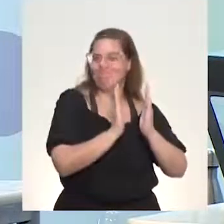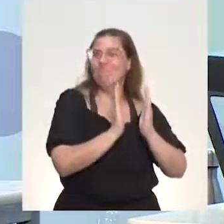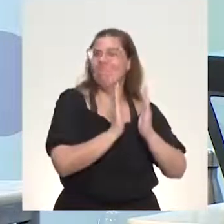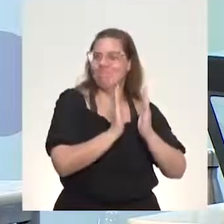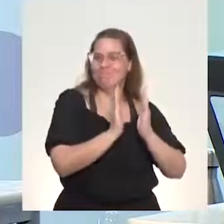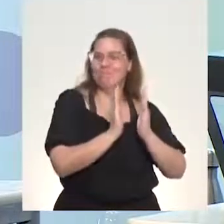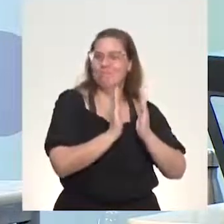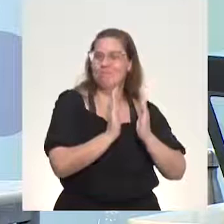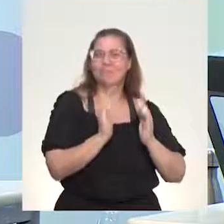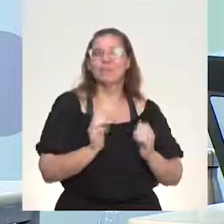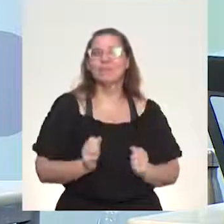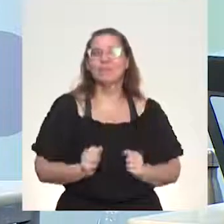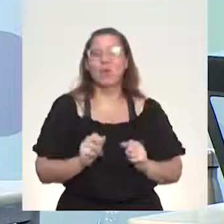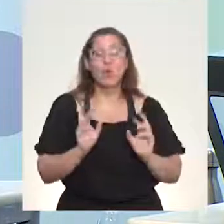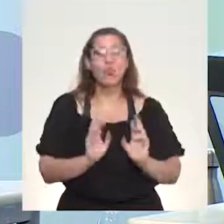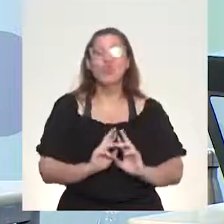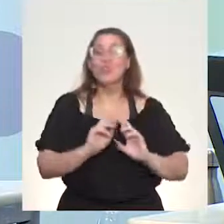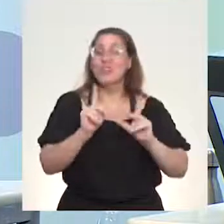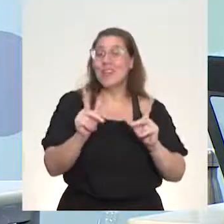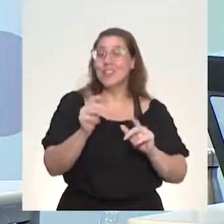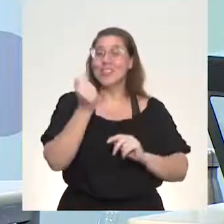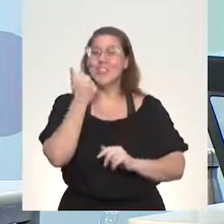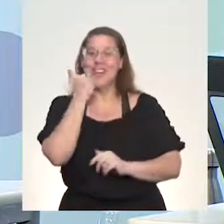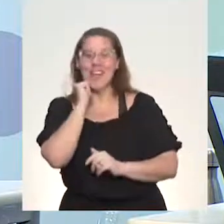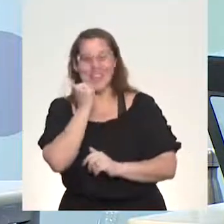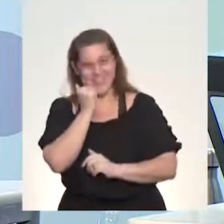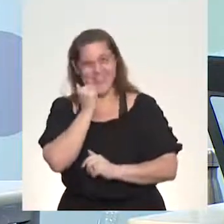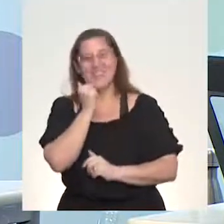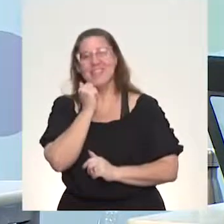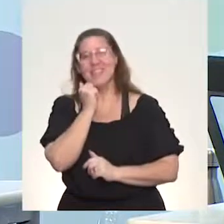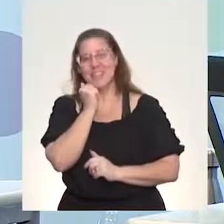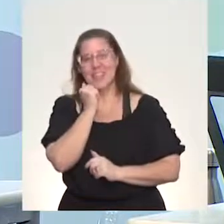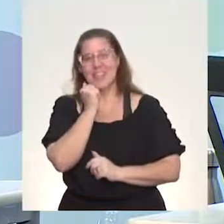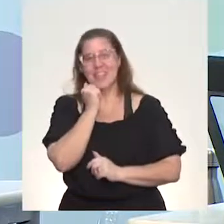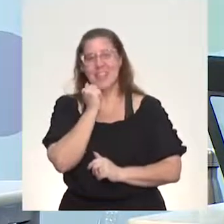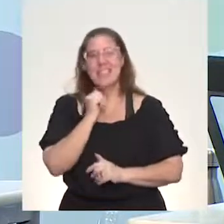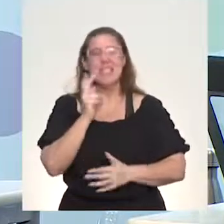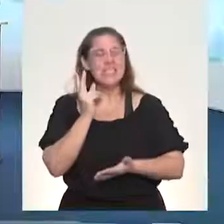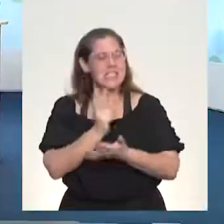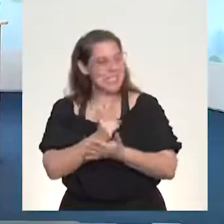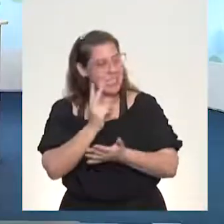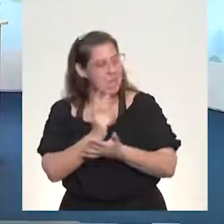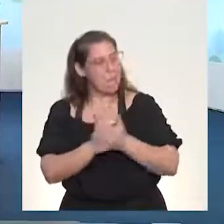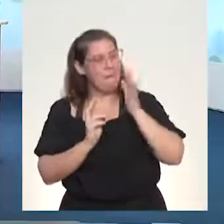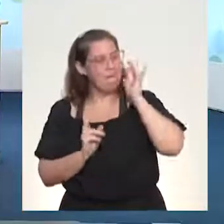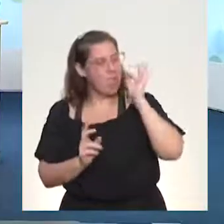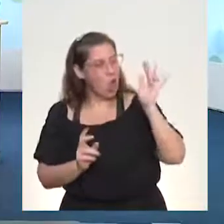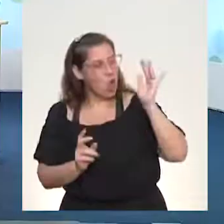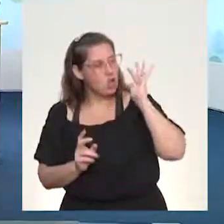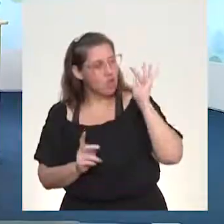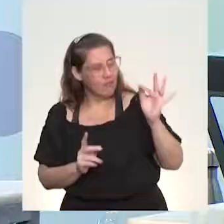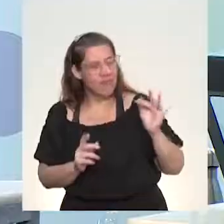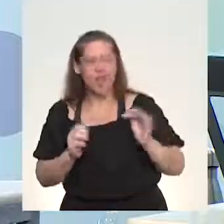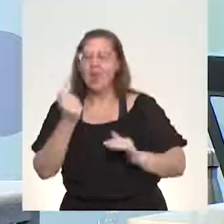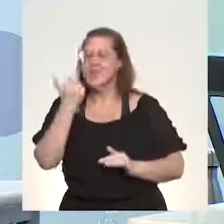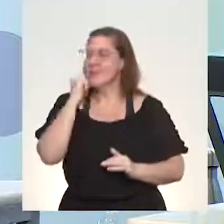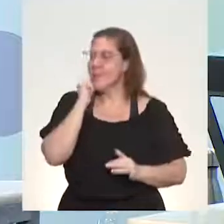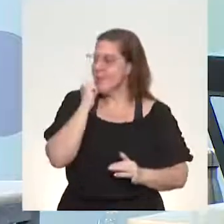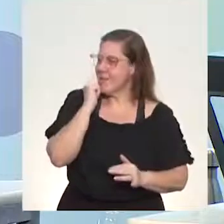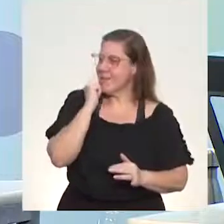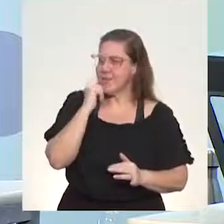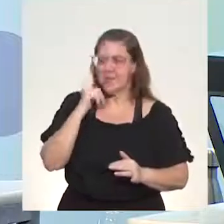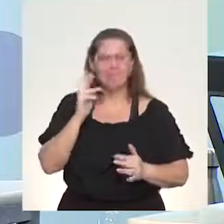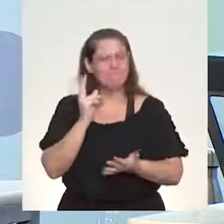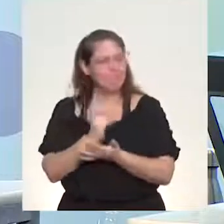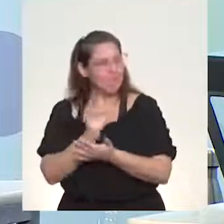frente com diferentes ciências. Então, de braços dados e conversando muito com diferentes ciências. Então, se a